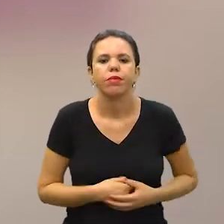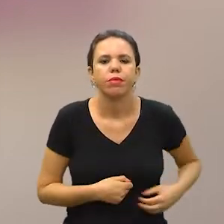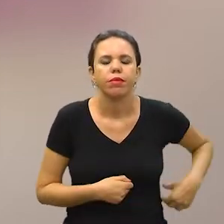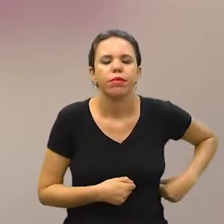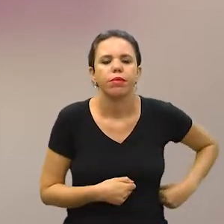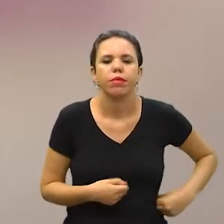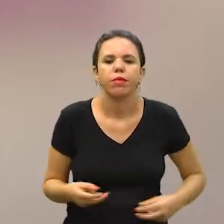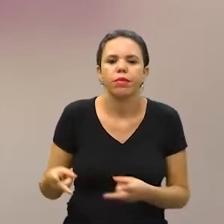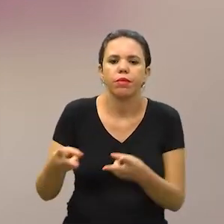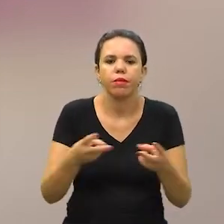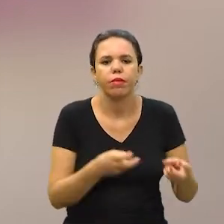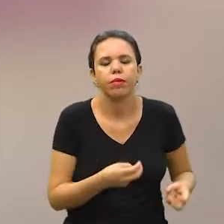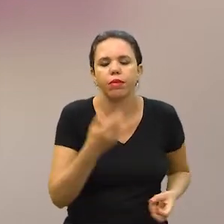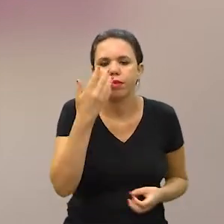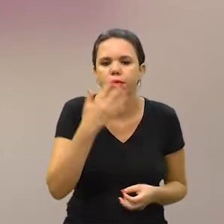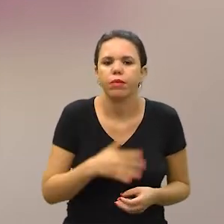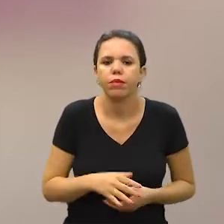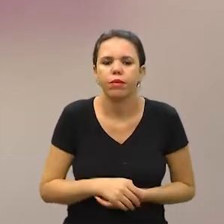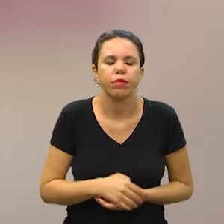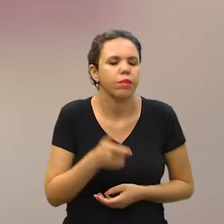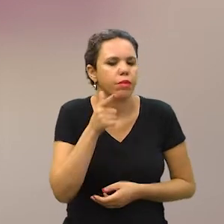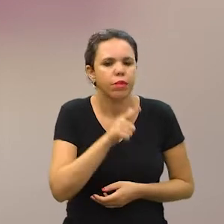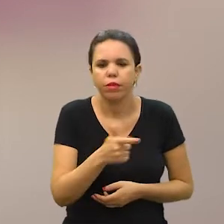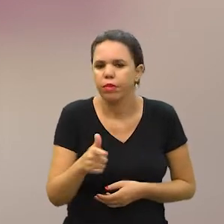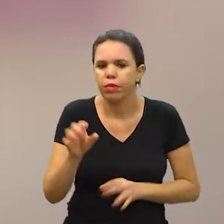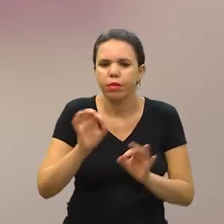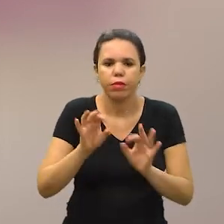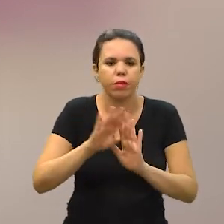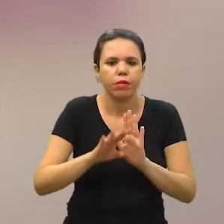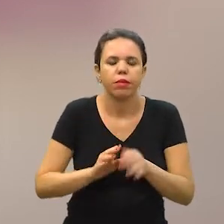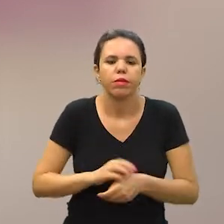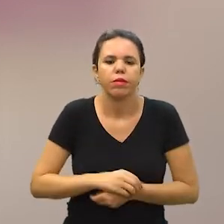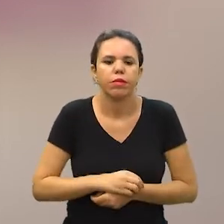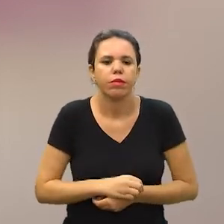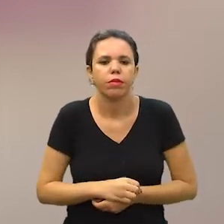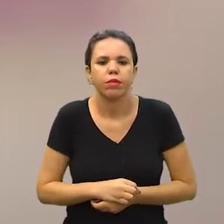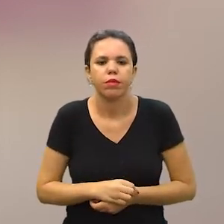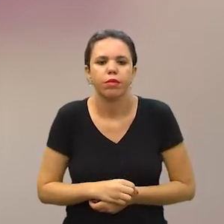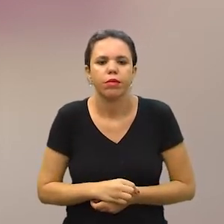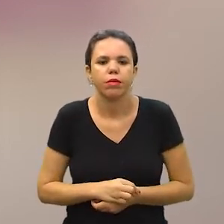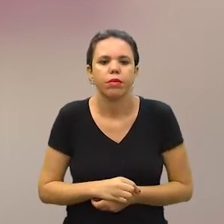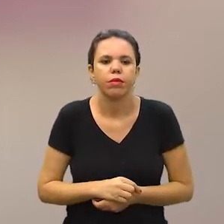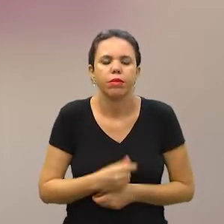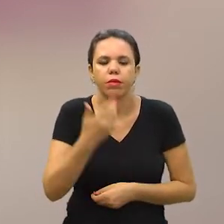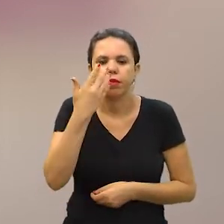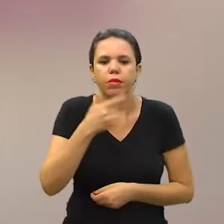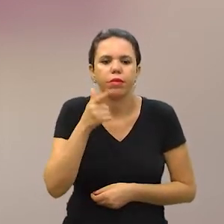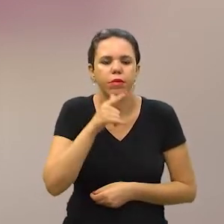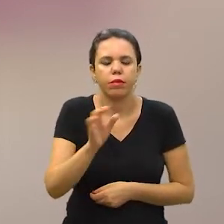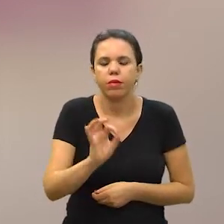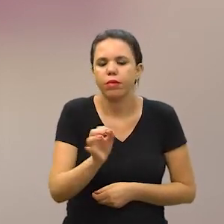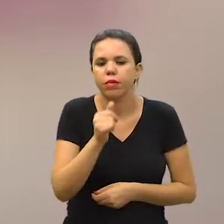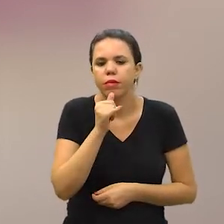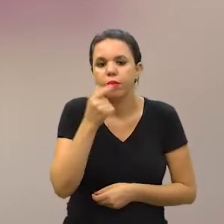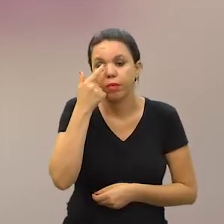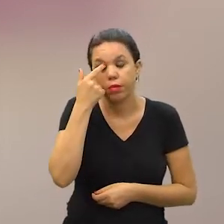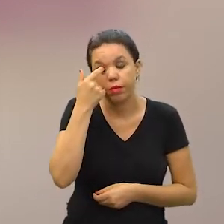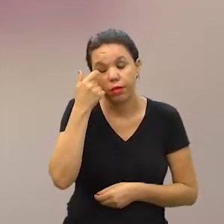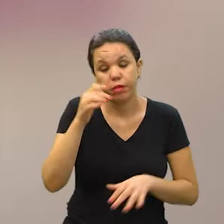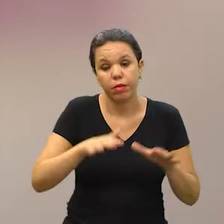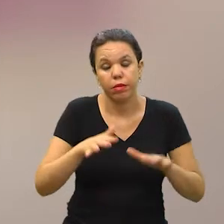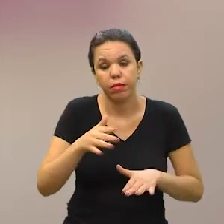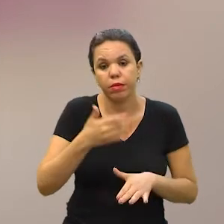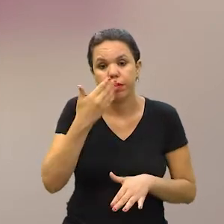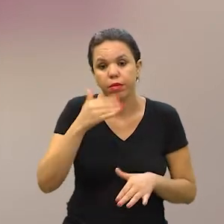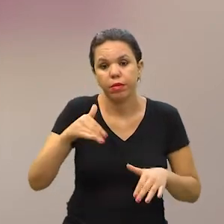que a gente percebe dessas crianças são crianças que não conseguem ter planejamento, né? Então, é aquela criança que não consegue, por exemplo, às